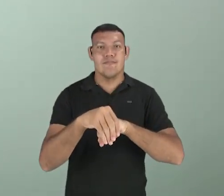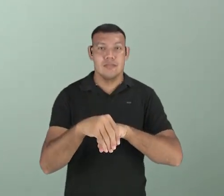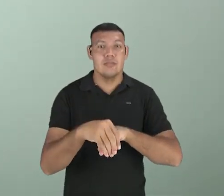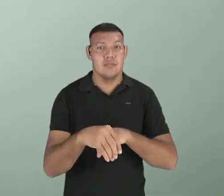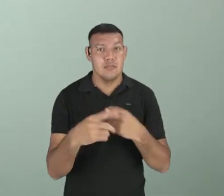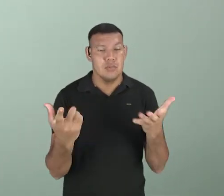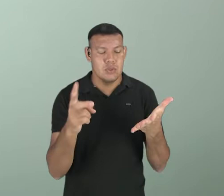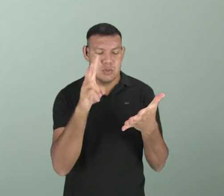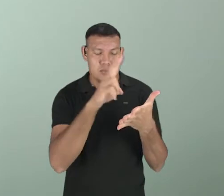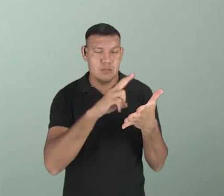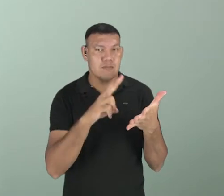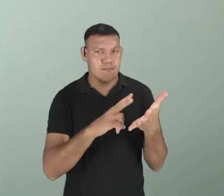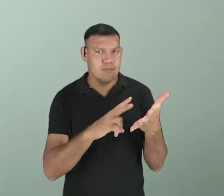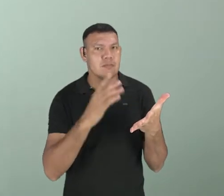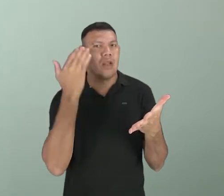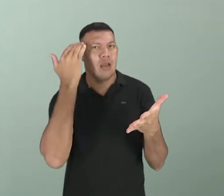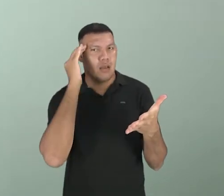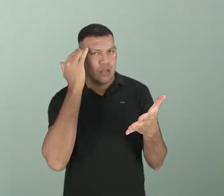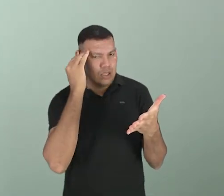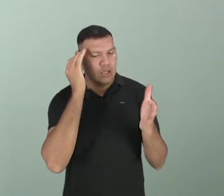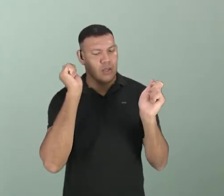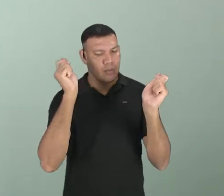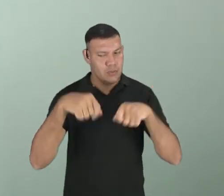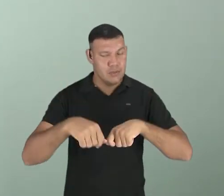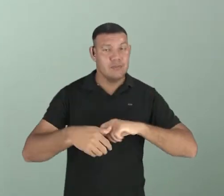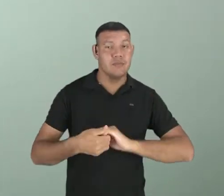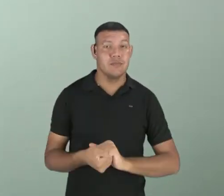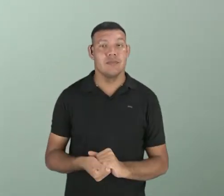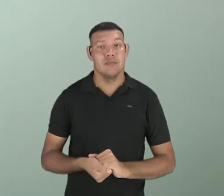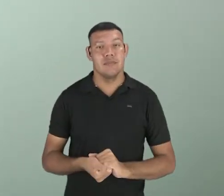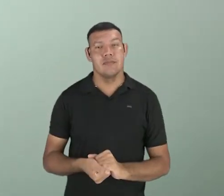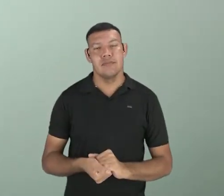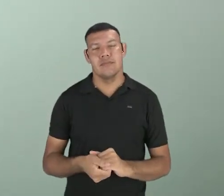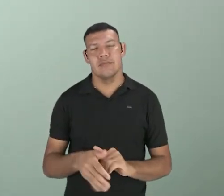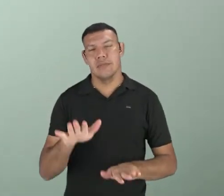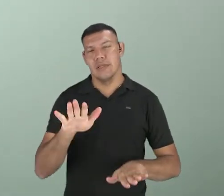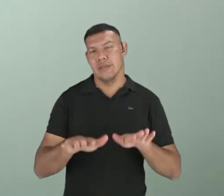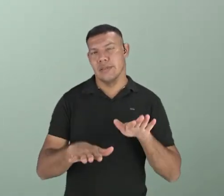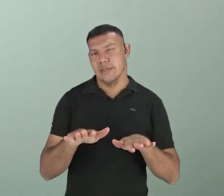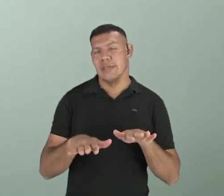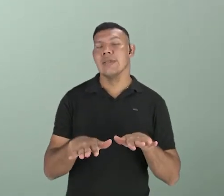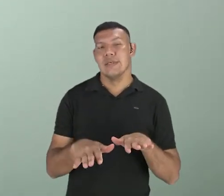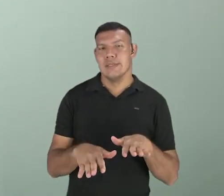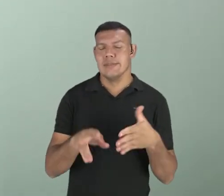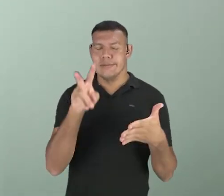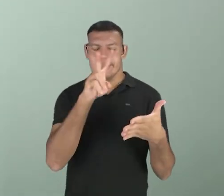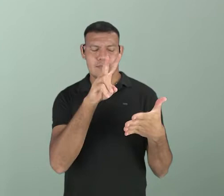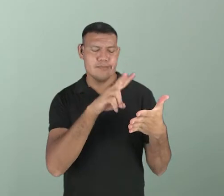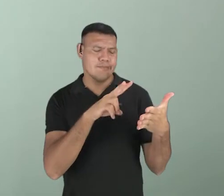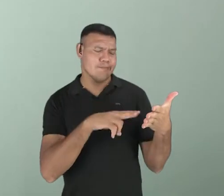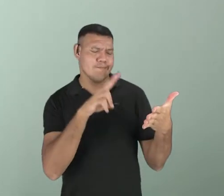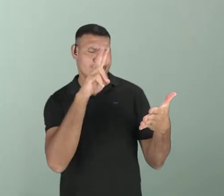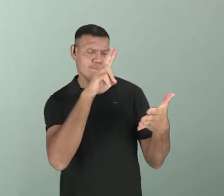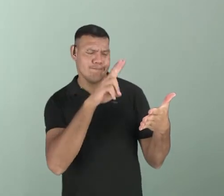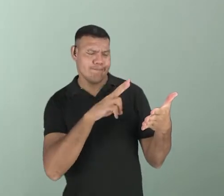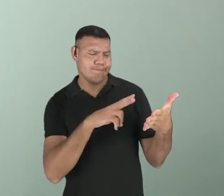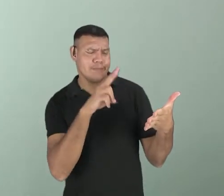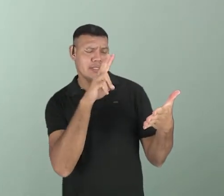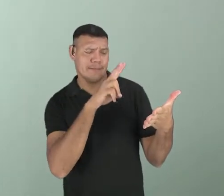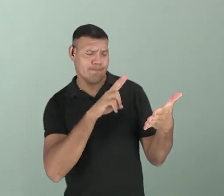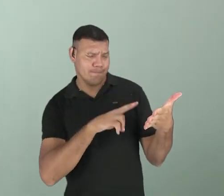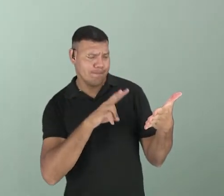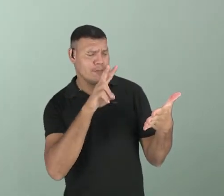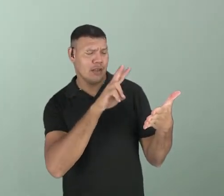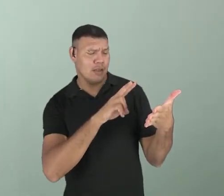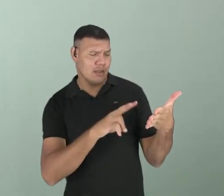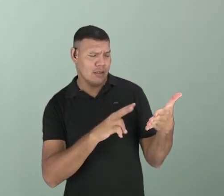estou fazendo é leitura, tá? Às vezes a gente parte para um texto, lê aquilo ali de forma,